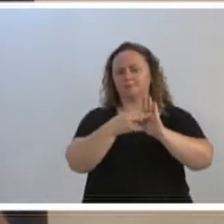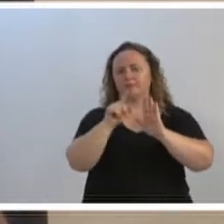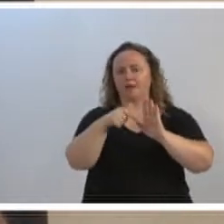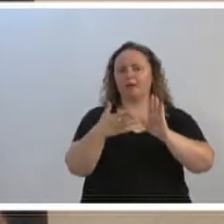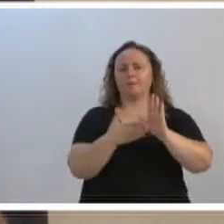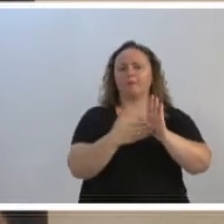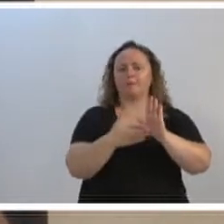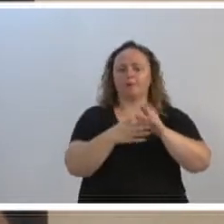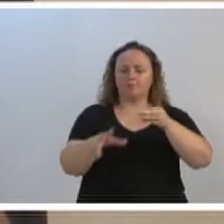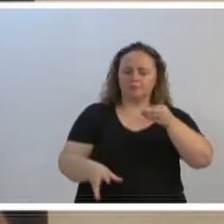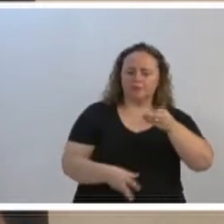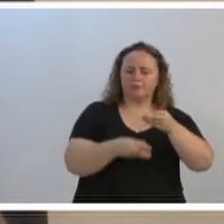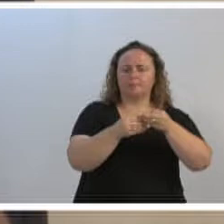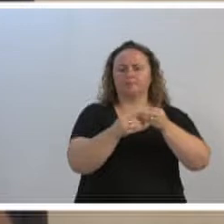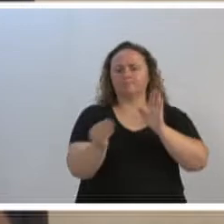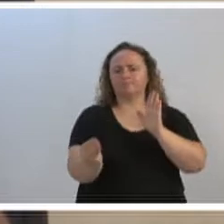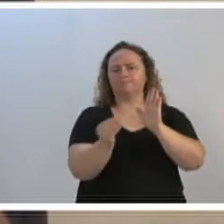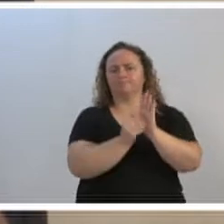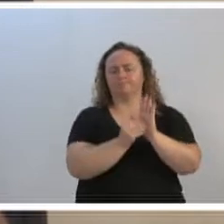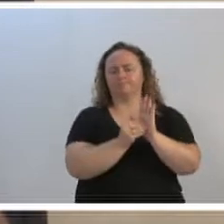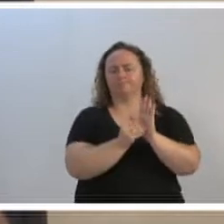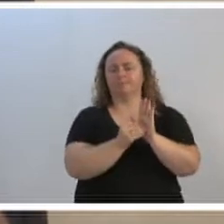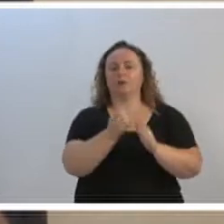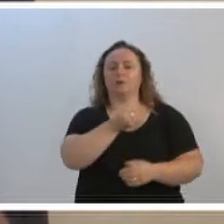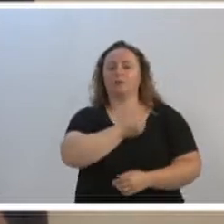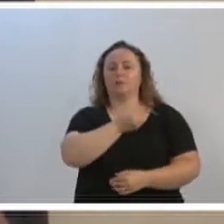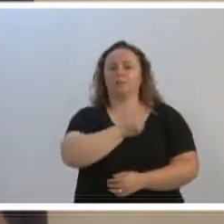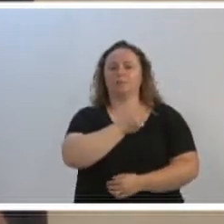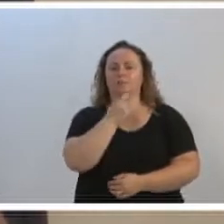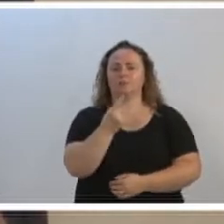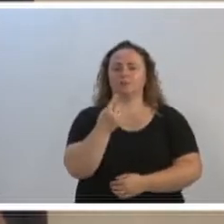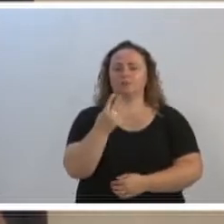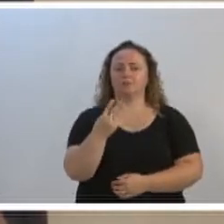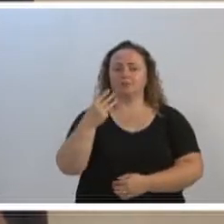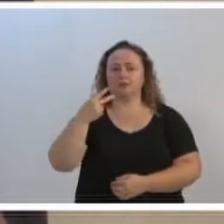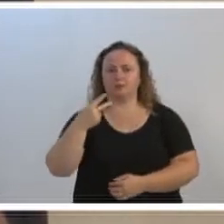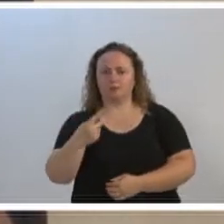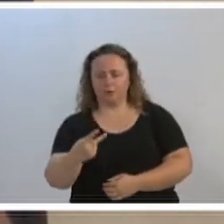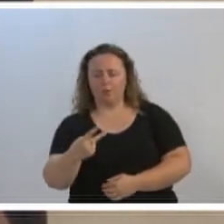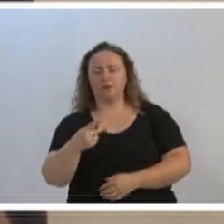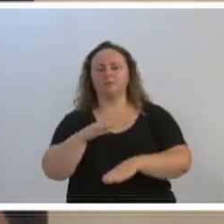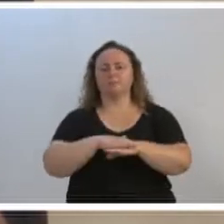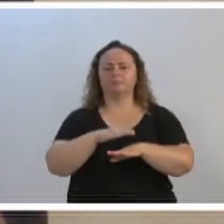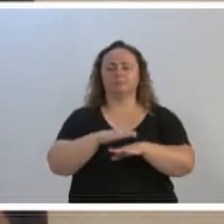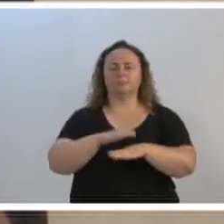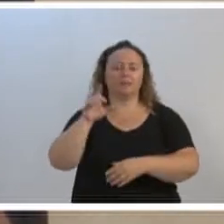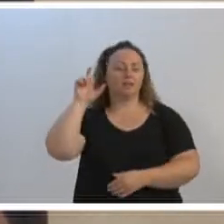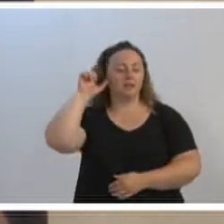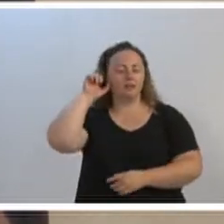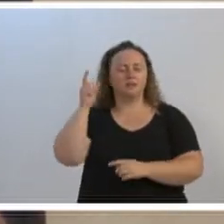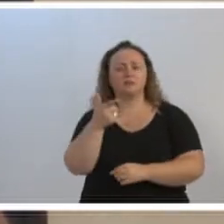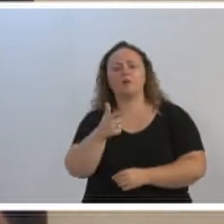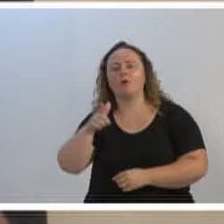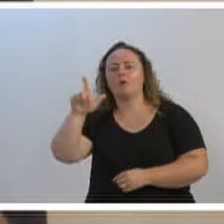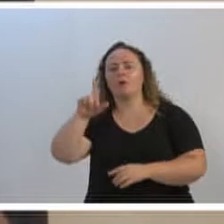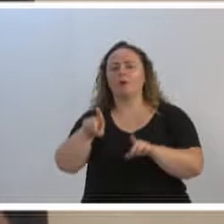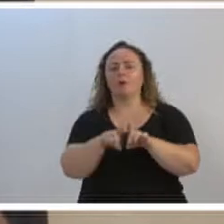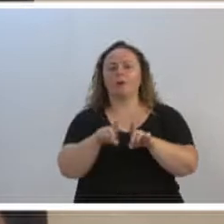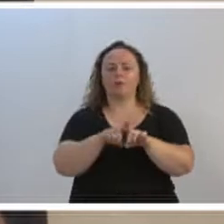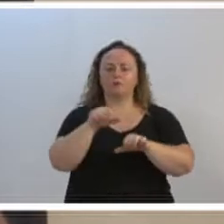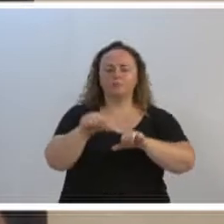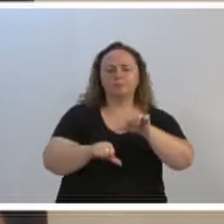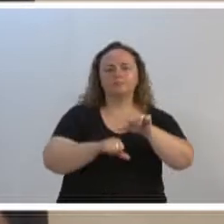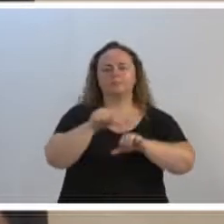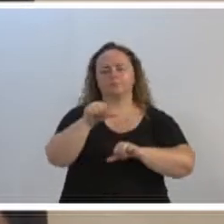emenda ao Regimento Interno número 132, de autoria do vereador Jens Jung Mantal, e outros, que altera a redação do